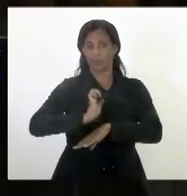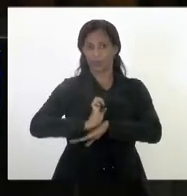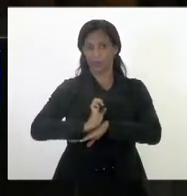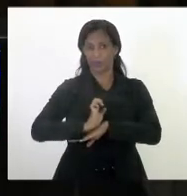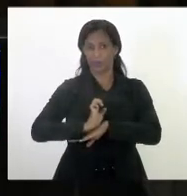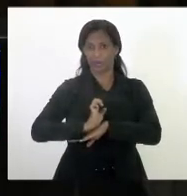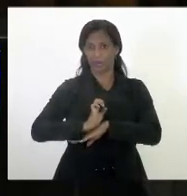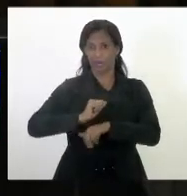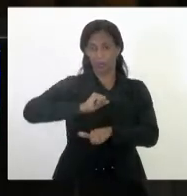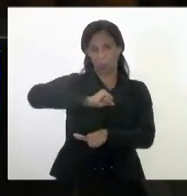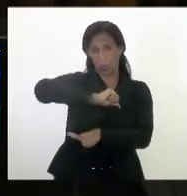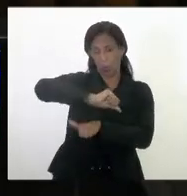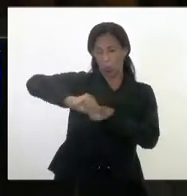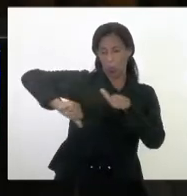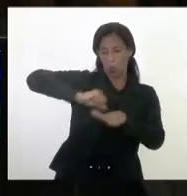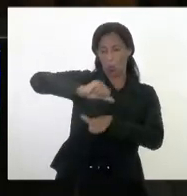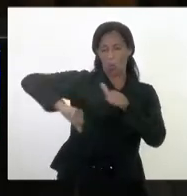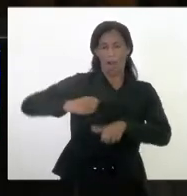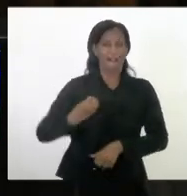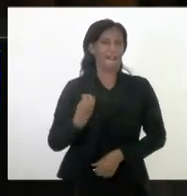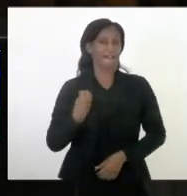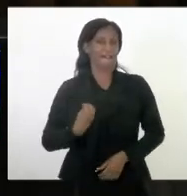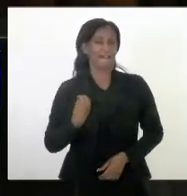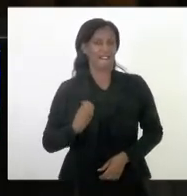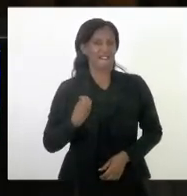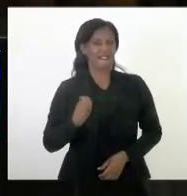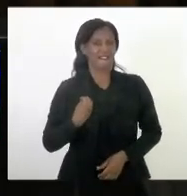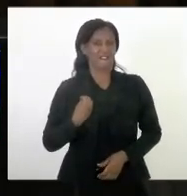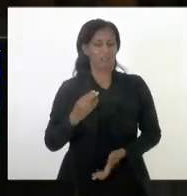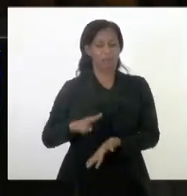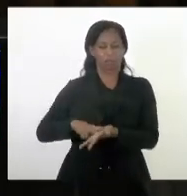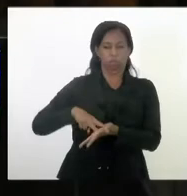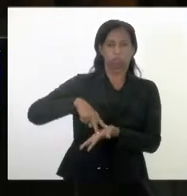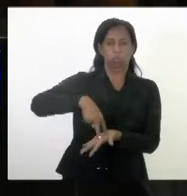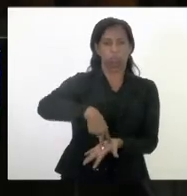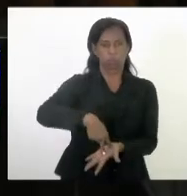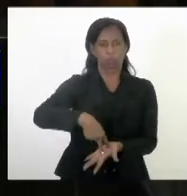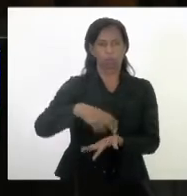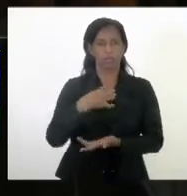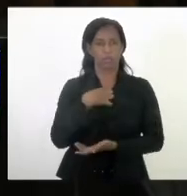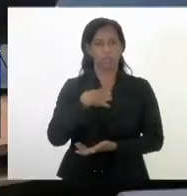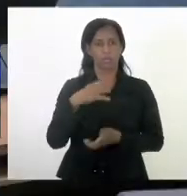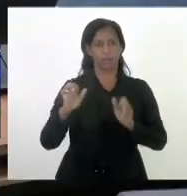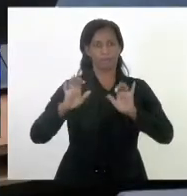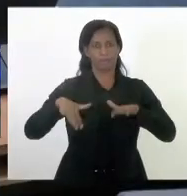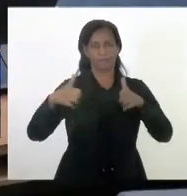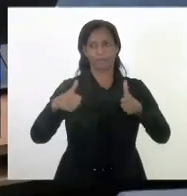quebrando as pernas do cidadão e oferecendo uma muleta para ele se sentir melhor. Obrigado, presidente.